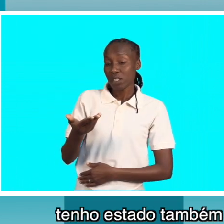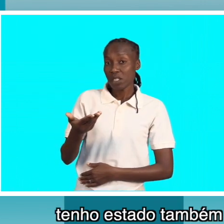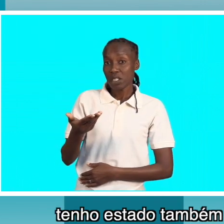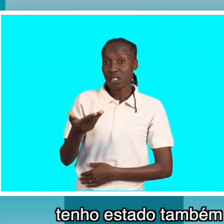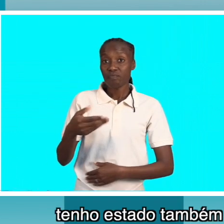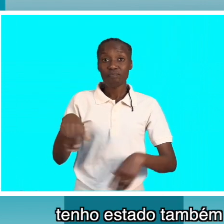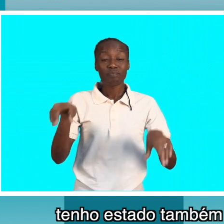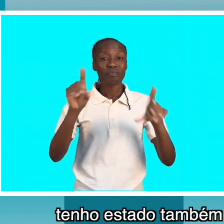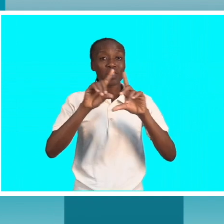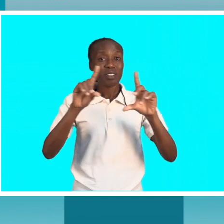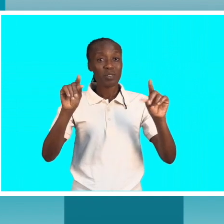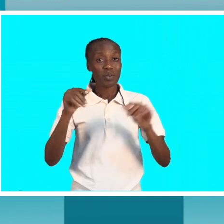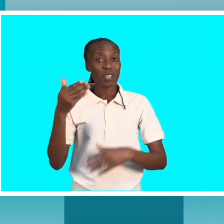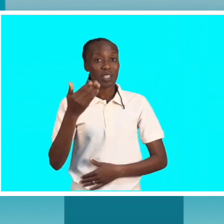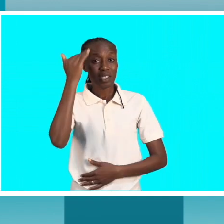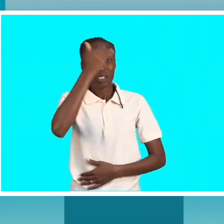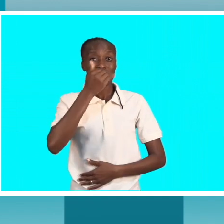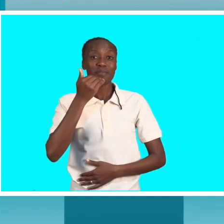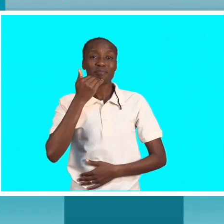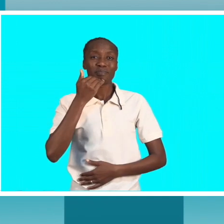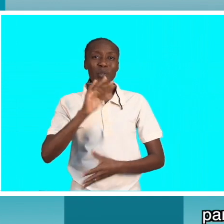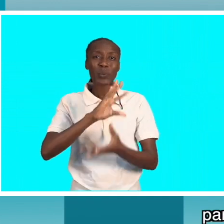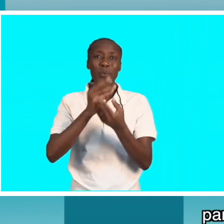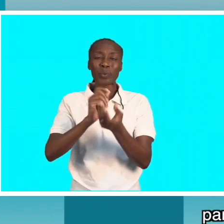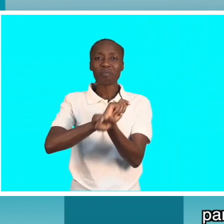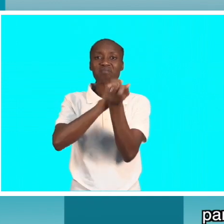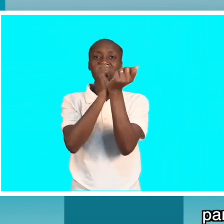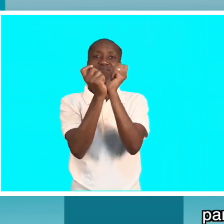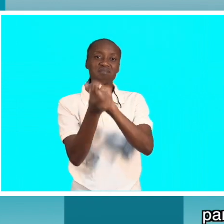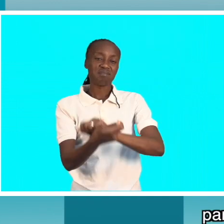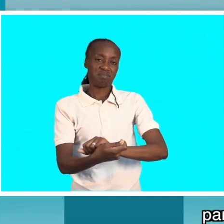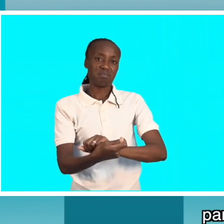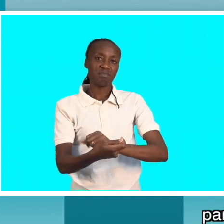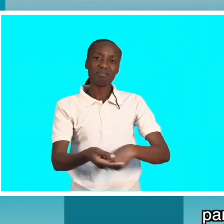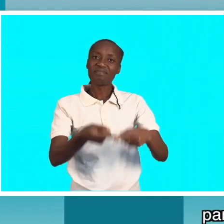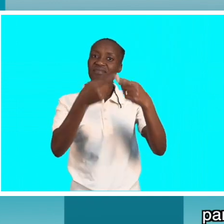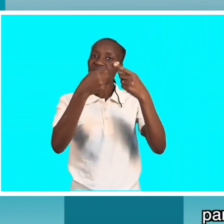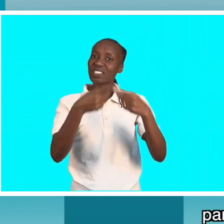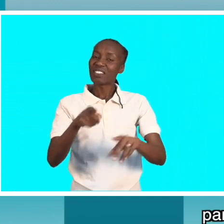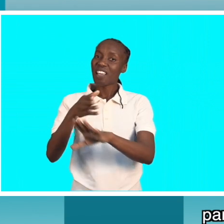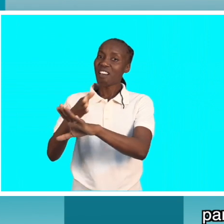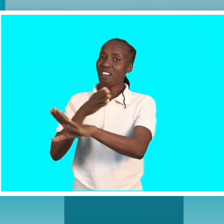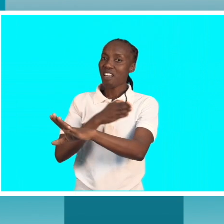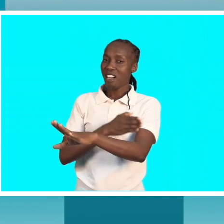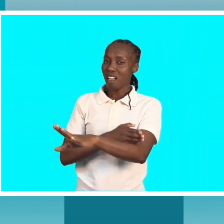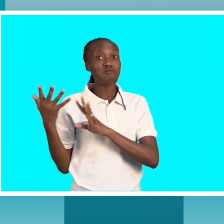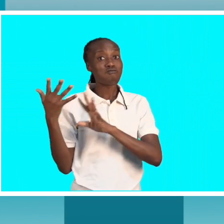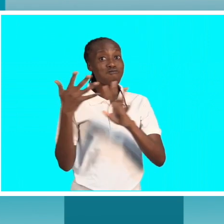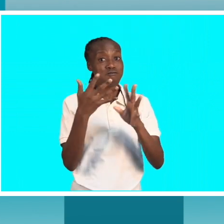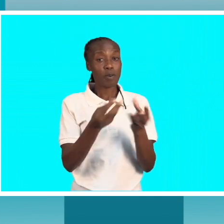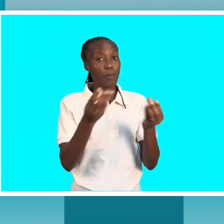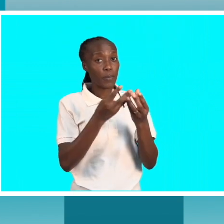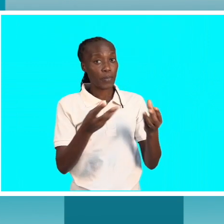dança tradicional também tenho perseguido atrás daquilo ali, para pelo menos ganhar um pão de cada dia.